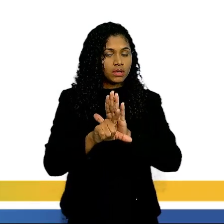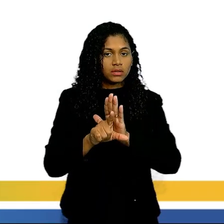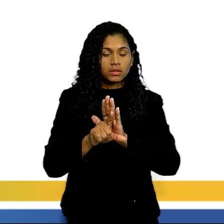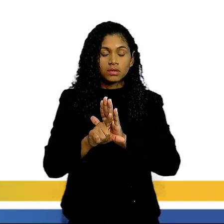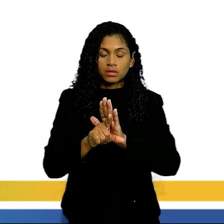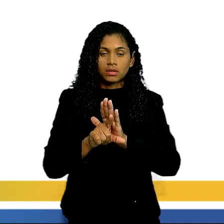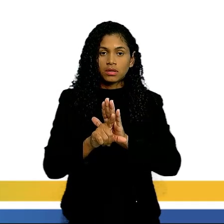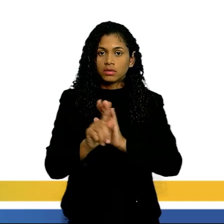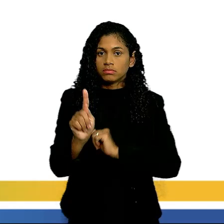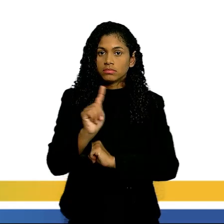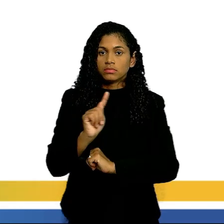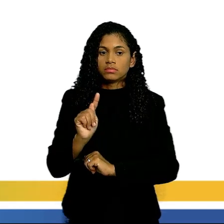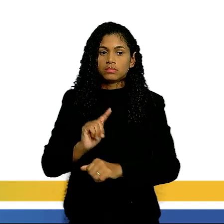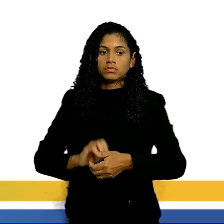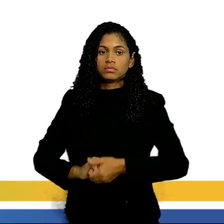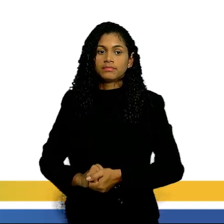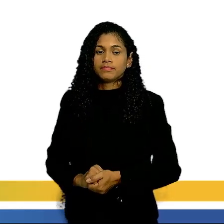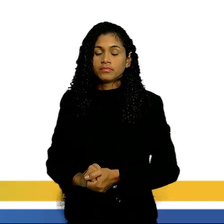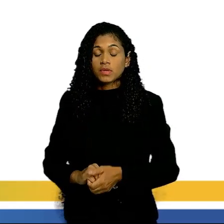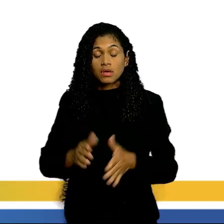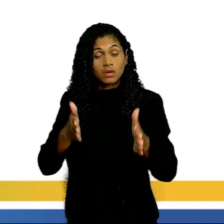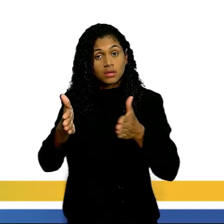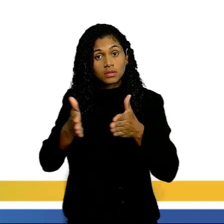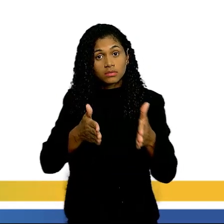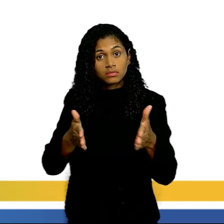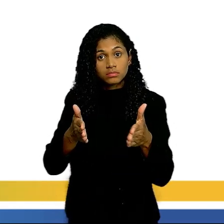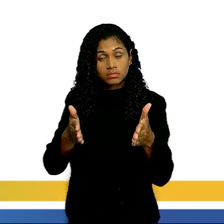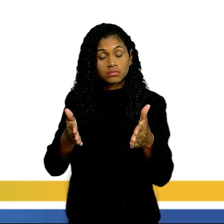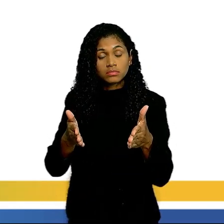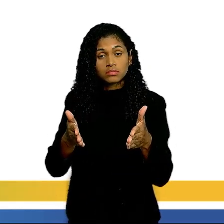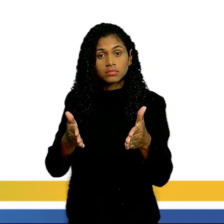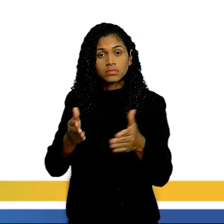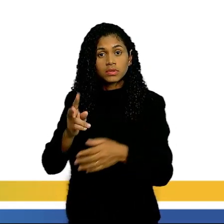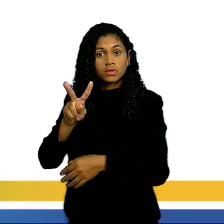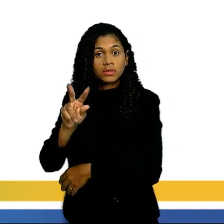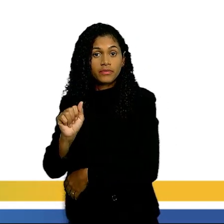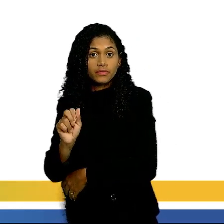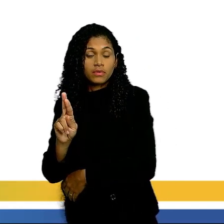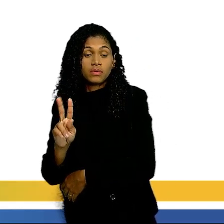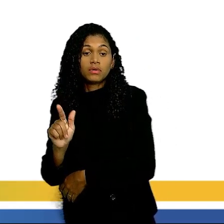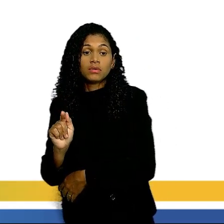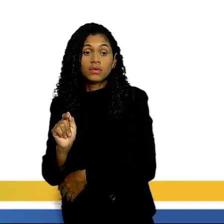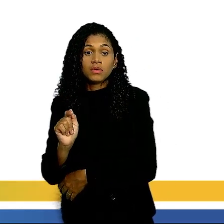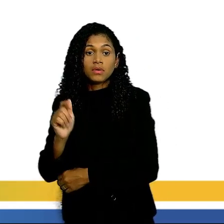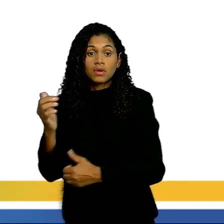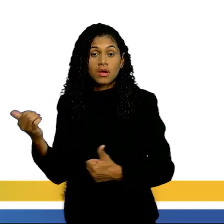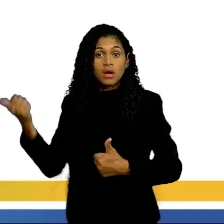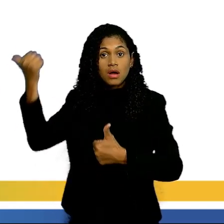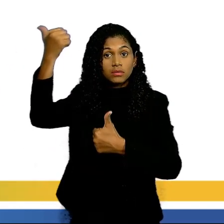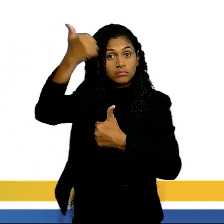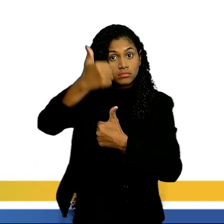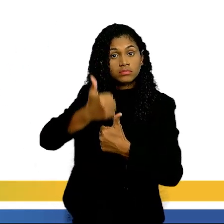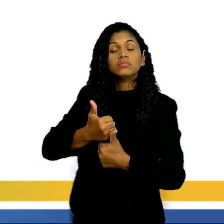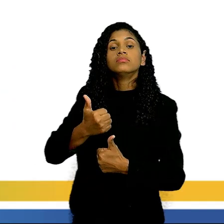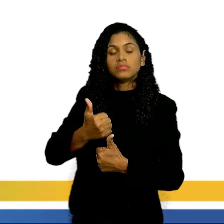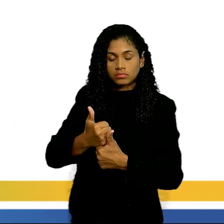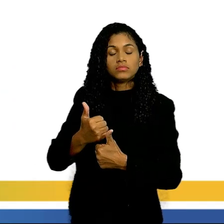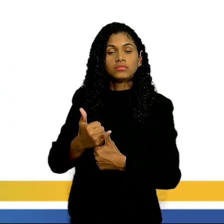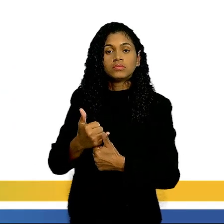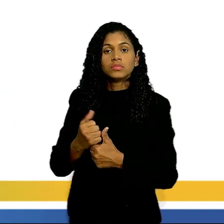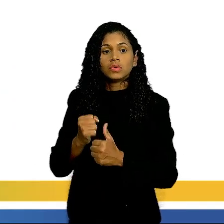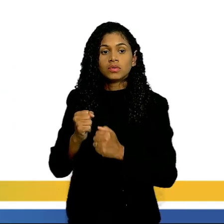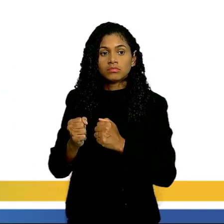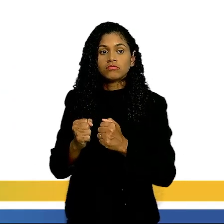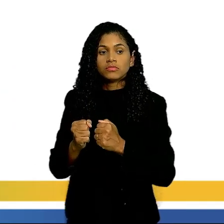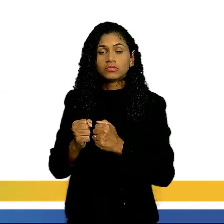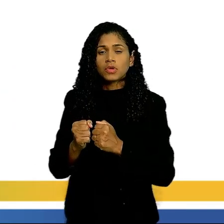Essa fase em que Getúlio Vargas vai assumir o poder em 30 é chamado de período provisório. Ele próprio